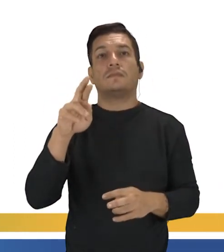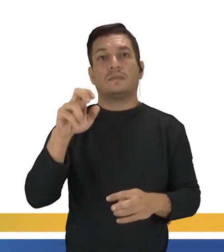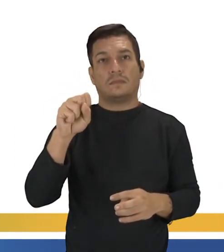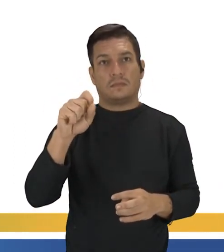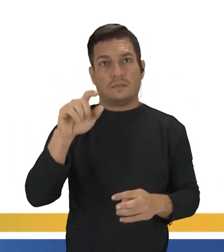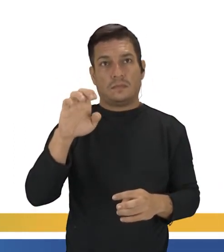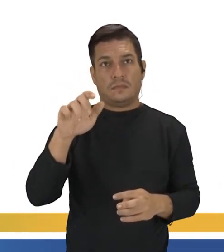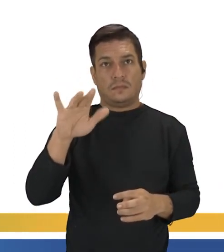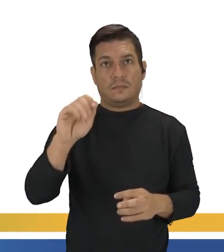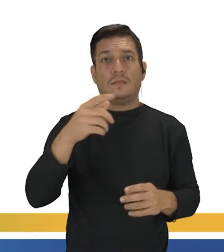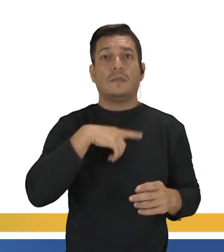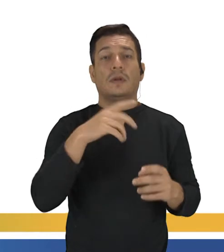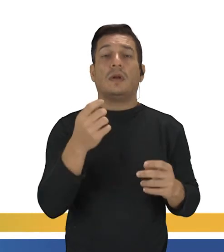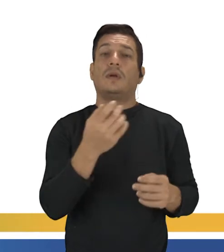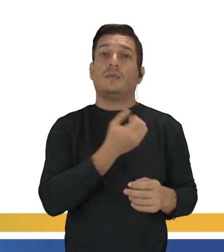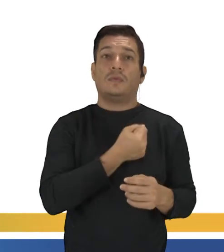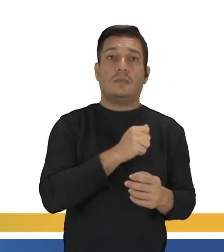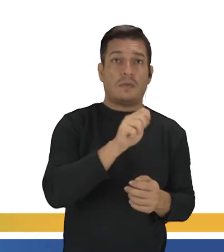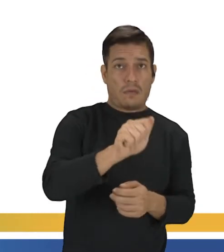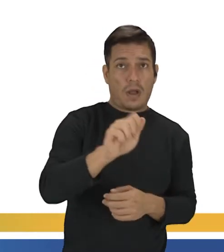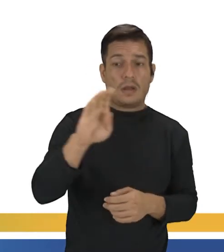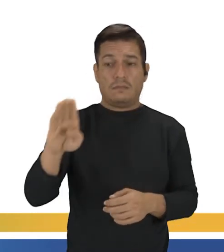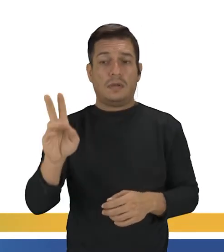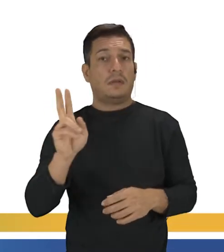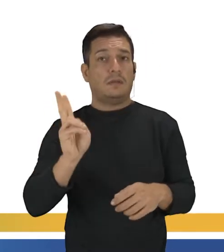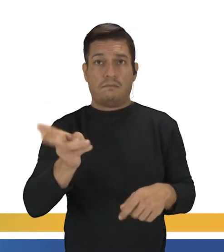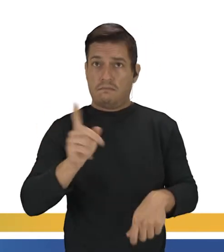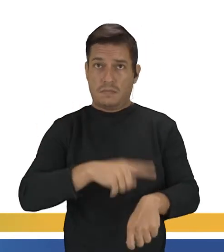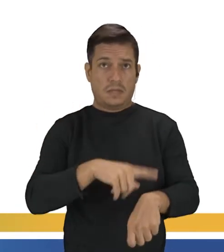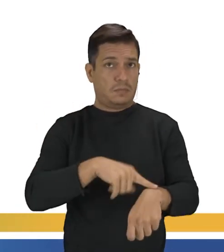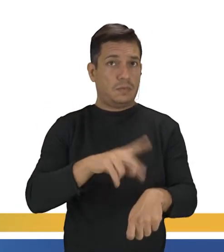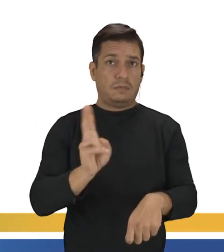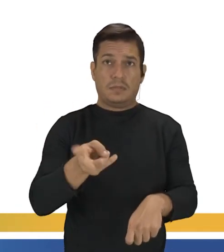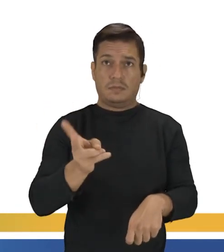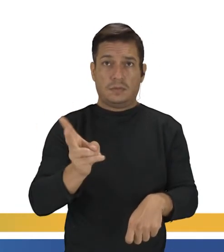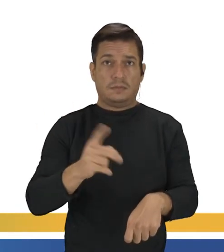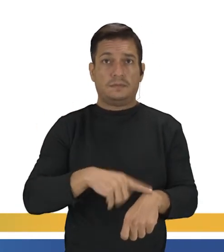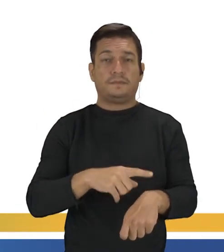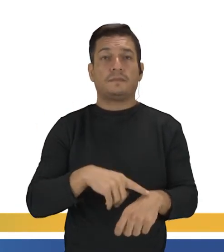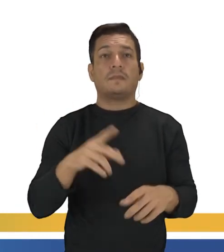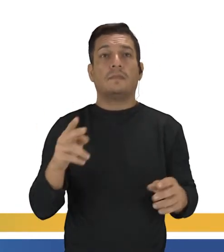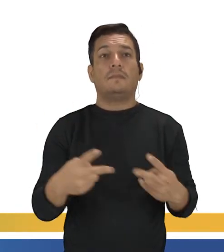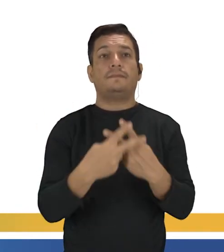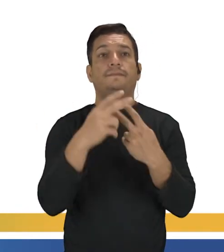aqueles que estão num e no outro ao mesmo tempo. Então, quem é a interseção de A e B?